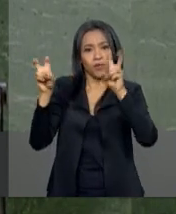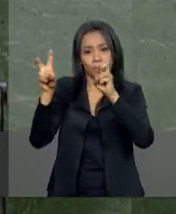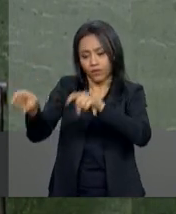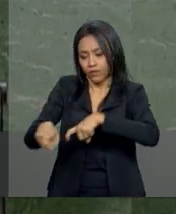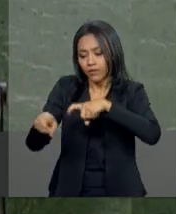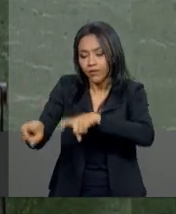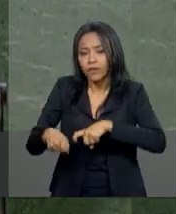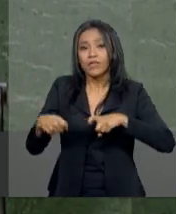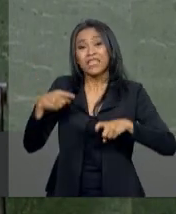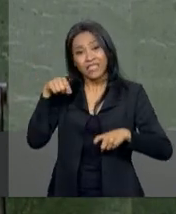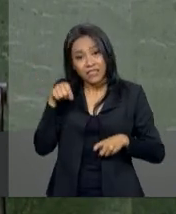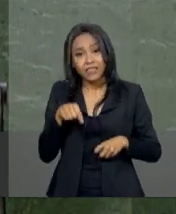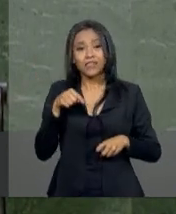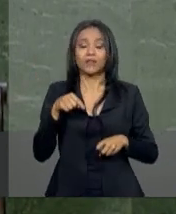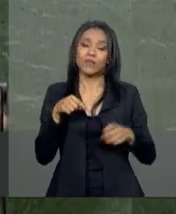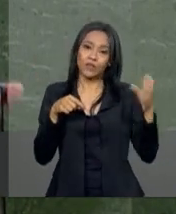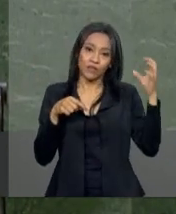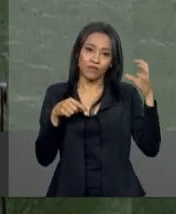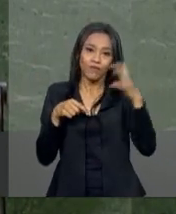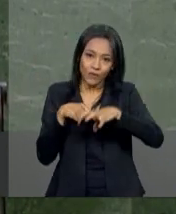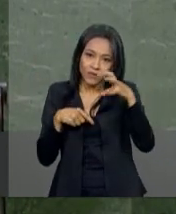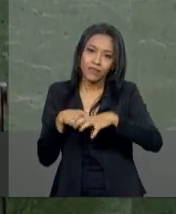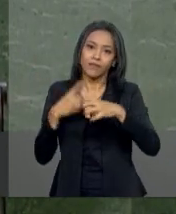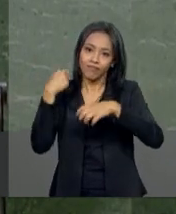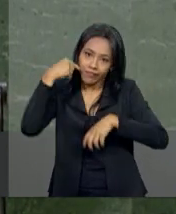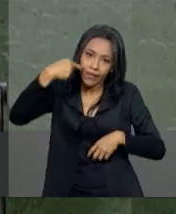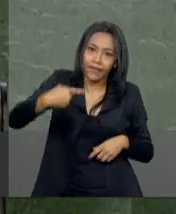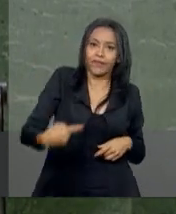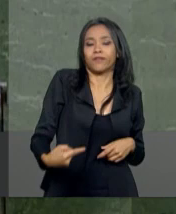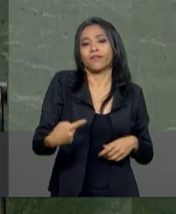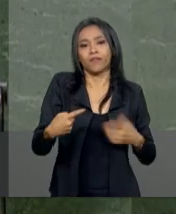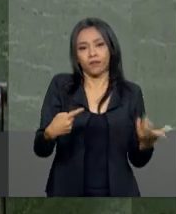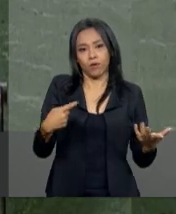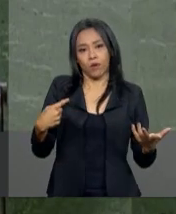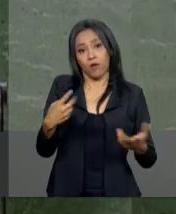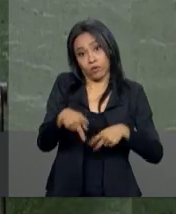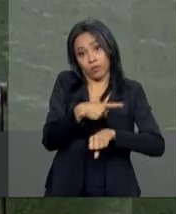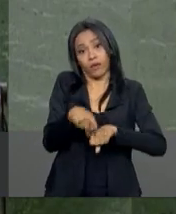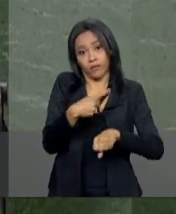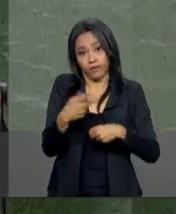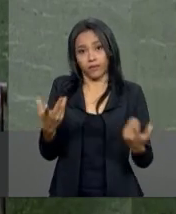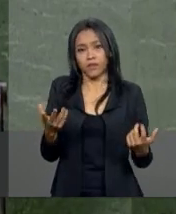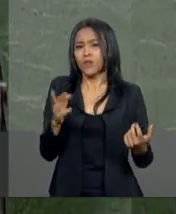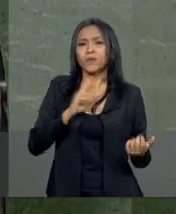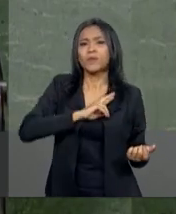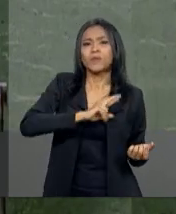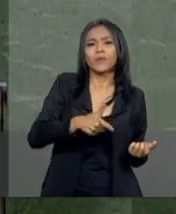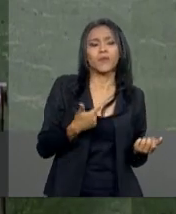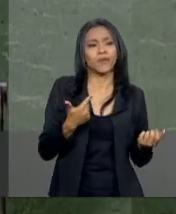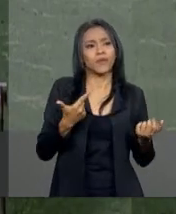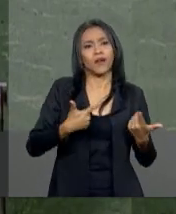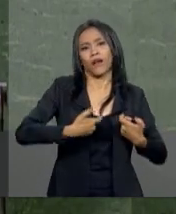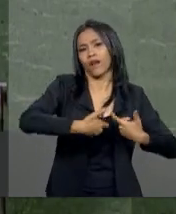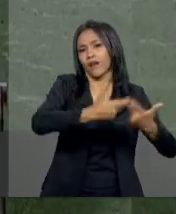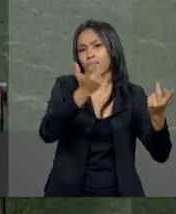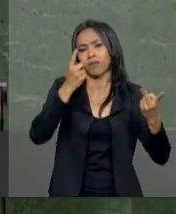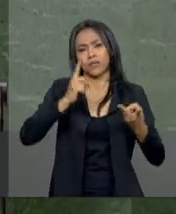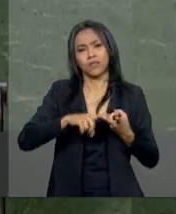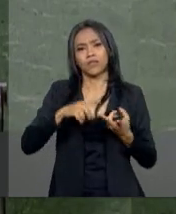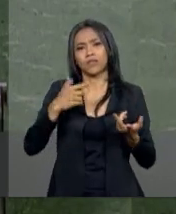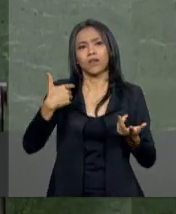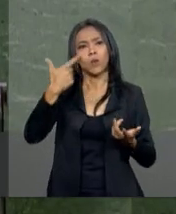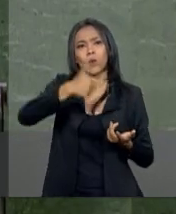em desenvolvimento e não é apenas em desarmamento e não tô lhe fração nuclear